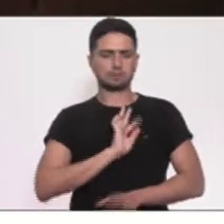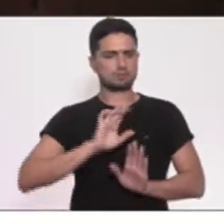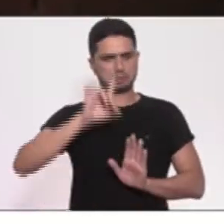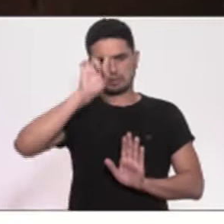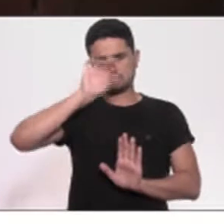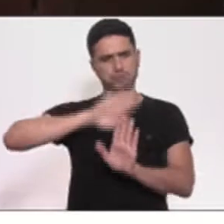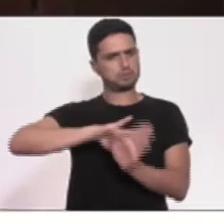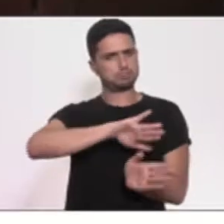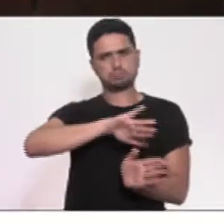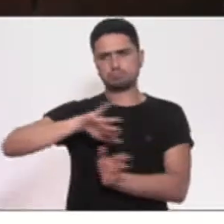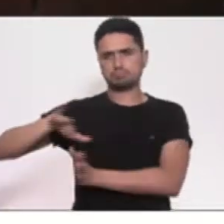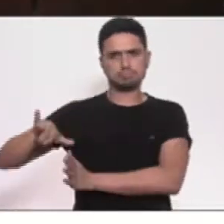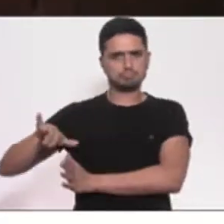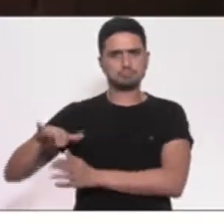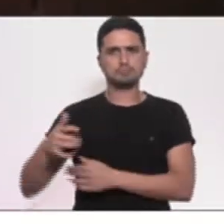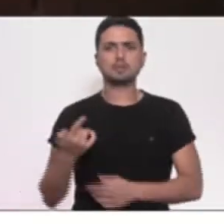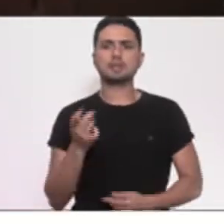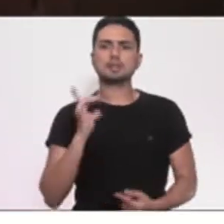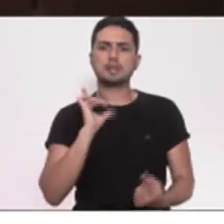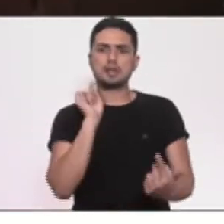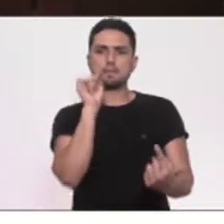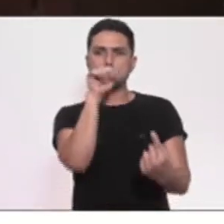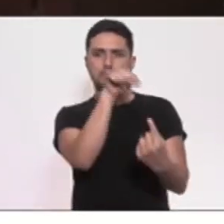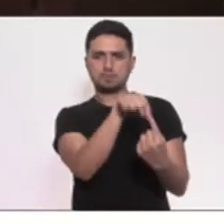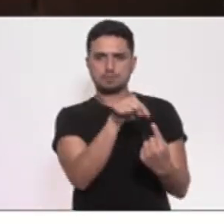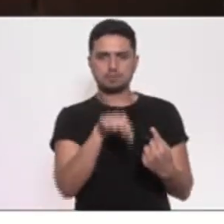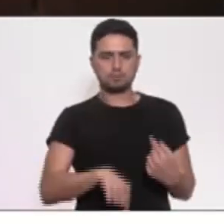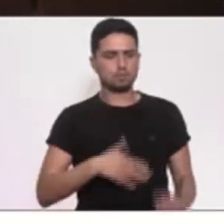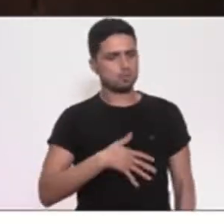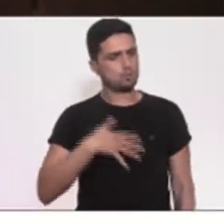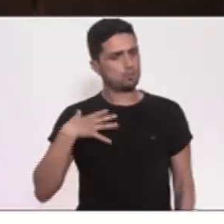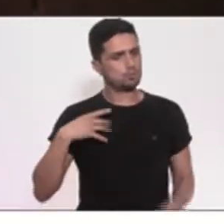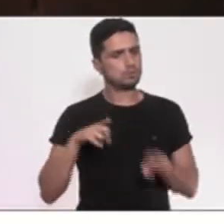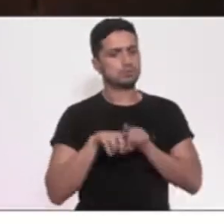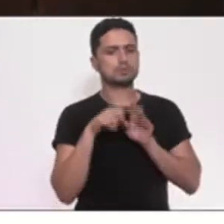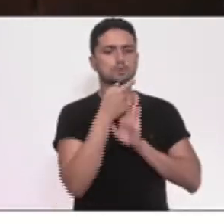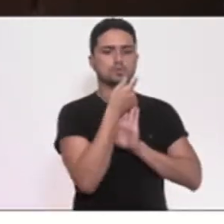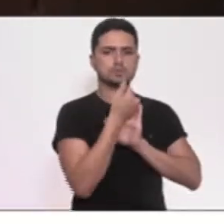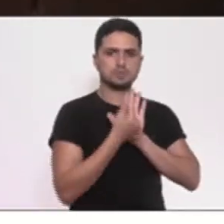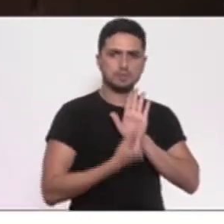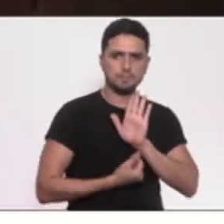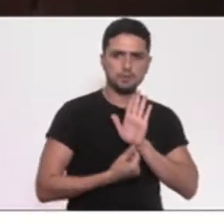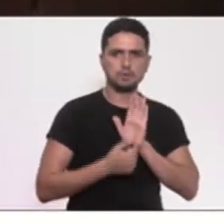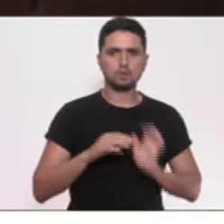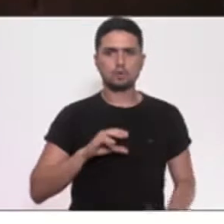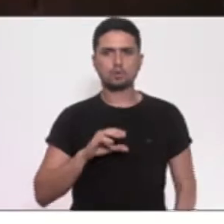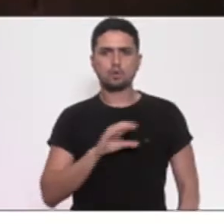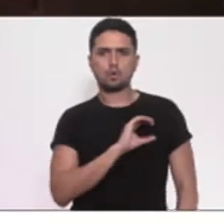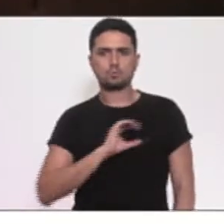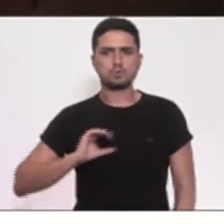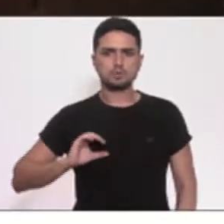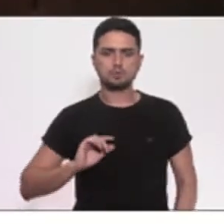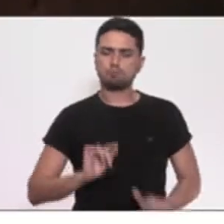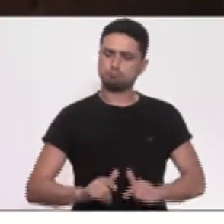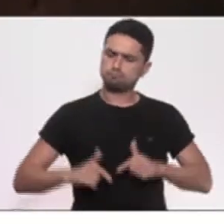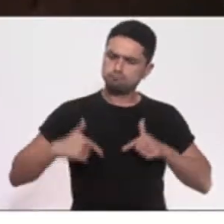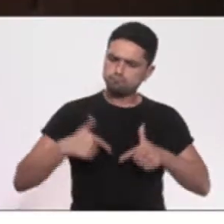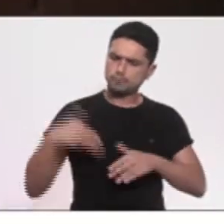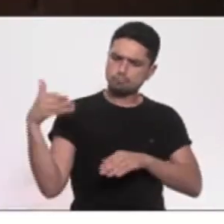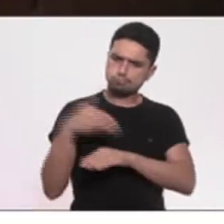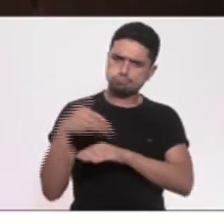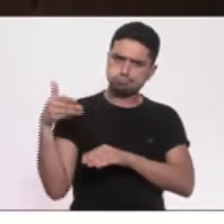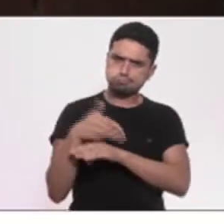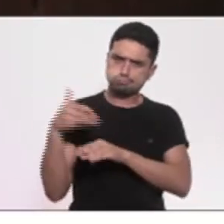missão e tenho orgulho de que a Comissão de Orçamento seja uma das comissões mais atuantes dessa casa.